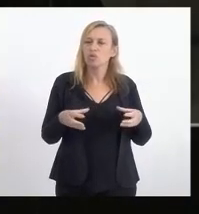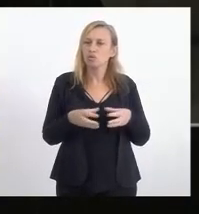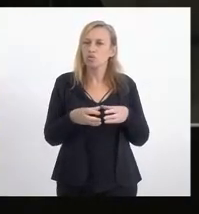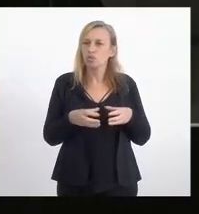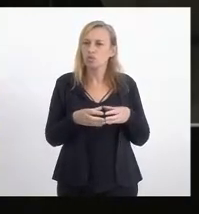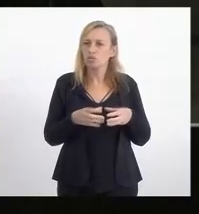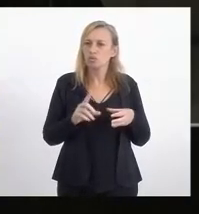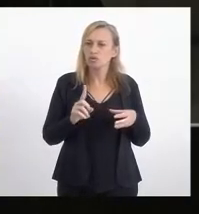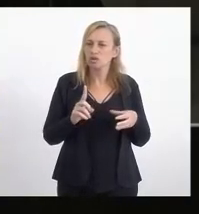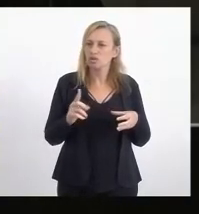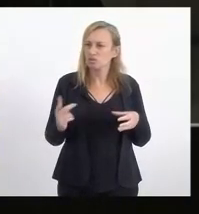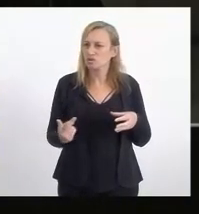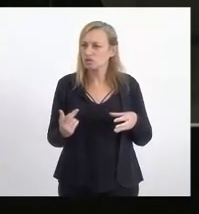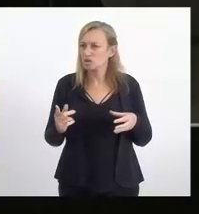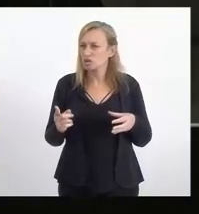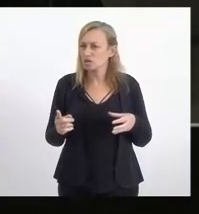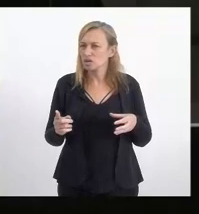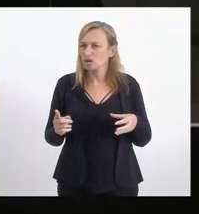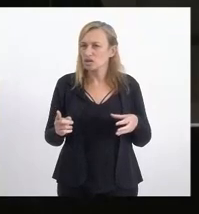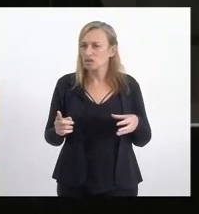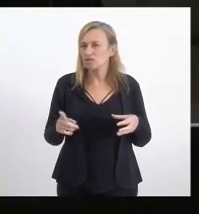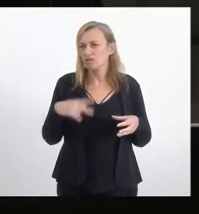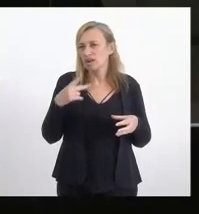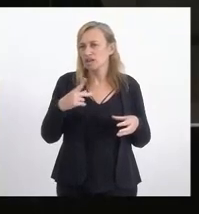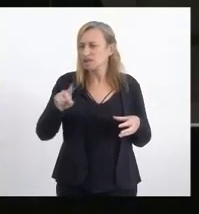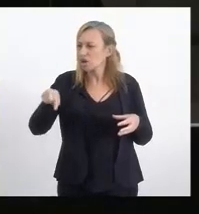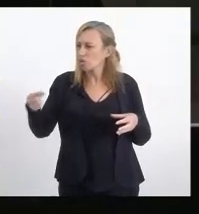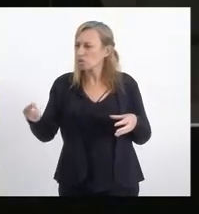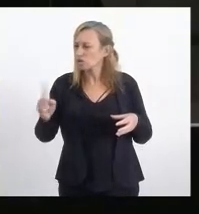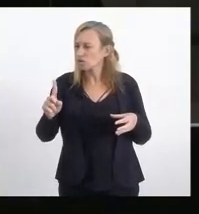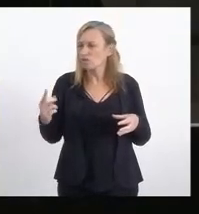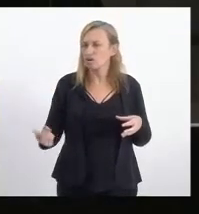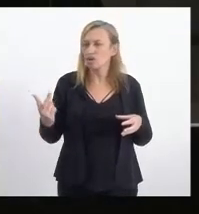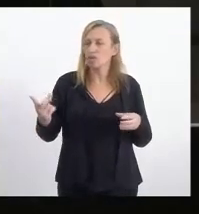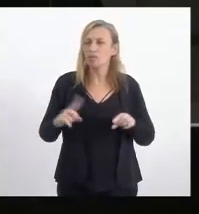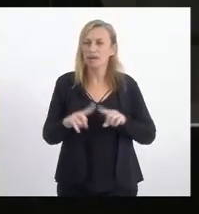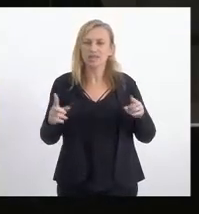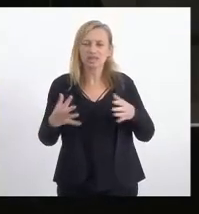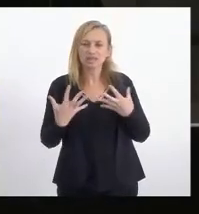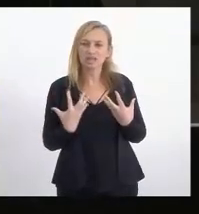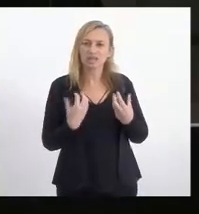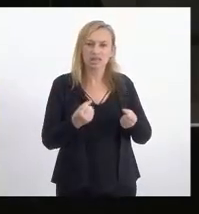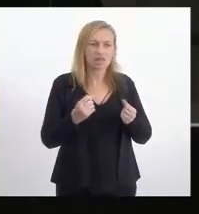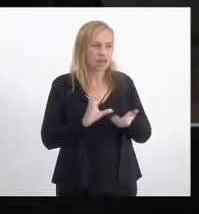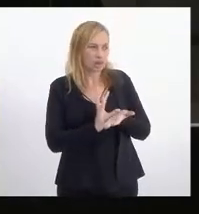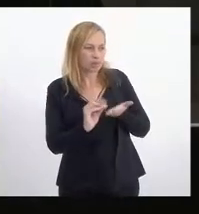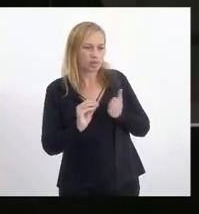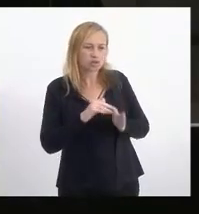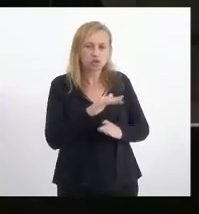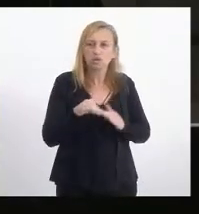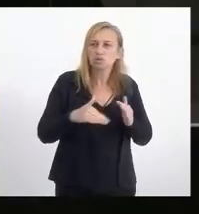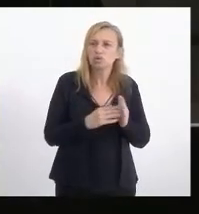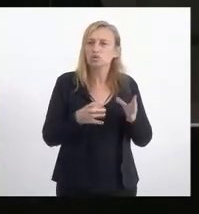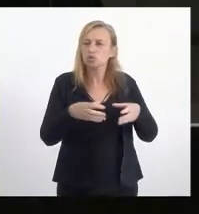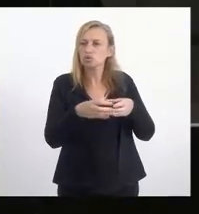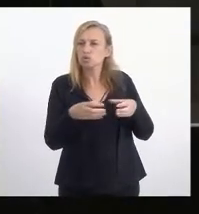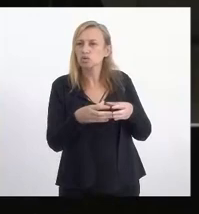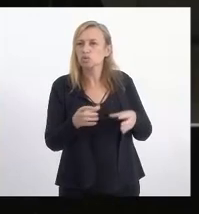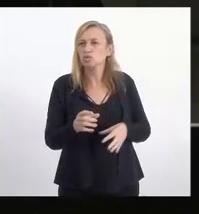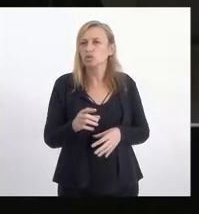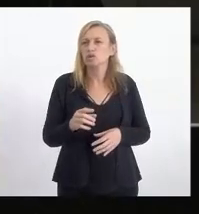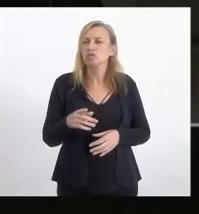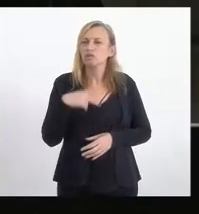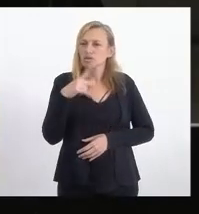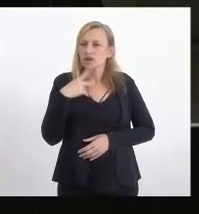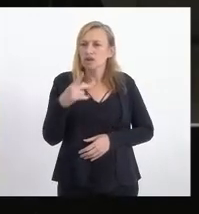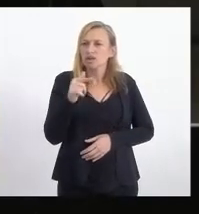desmerecendo As outras todas a gente recebe e sempre está atento às pautas de todas as corporações porque